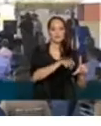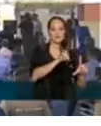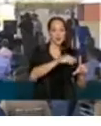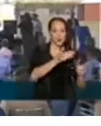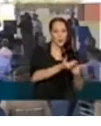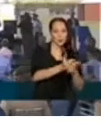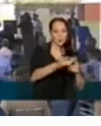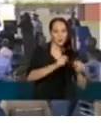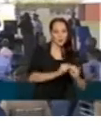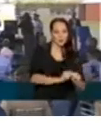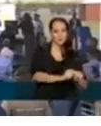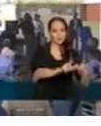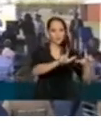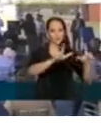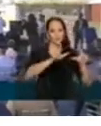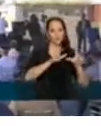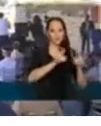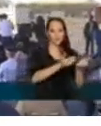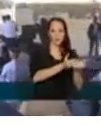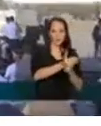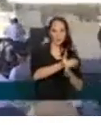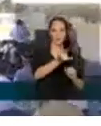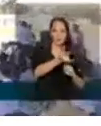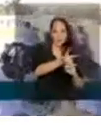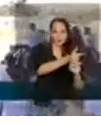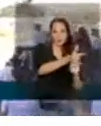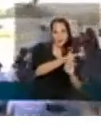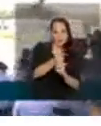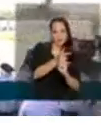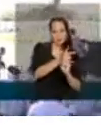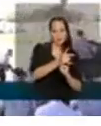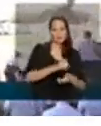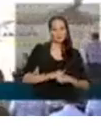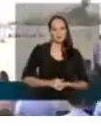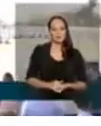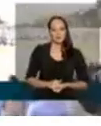que iniciasse a operação do radar.